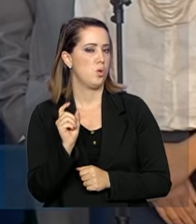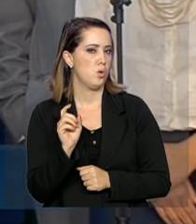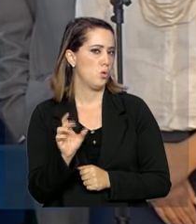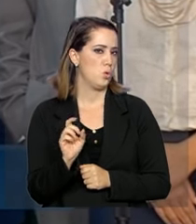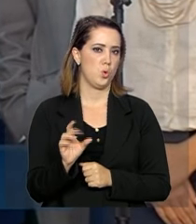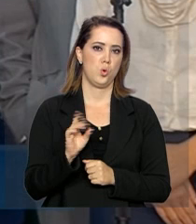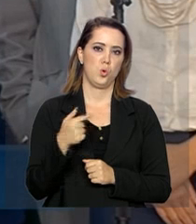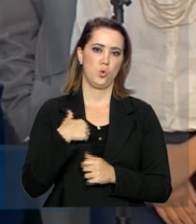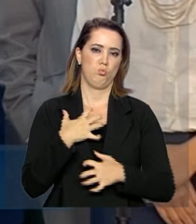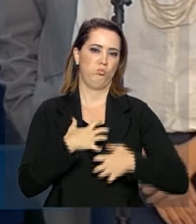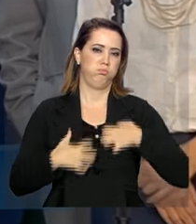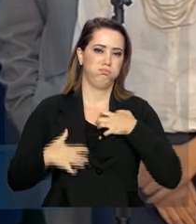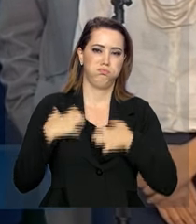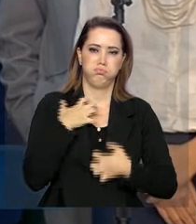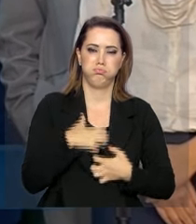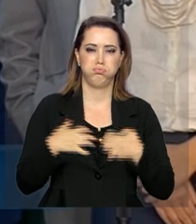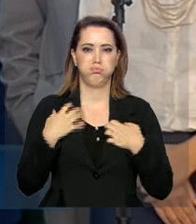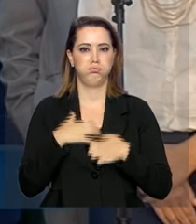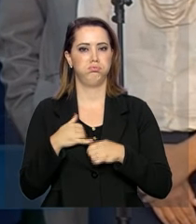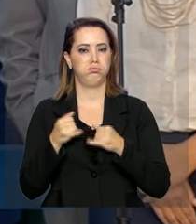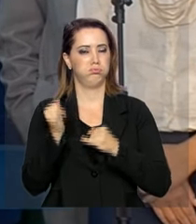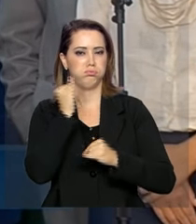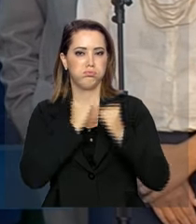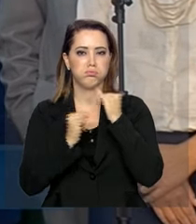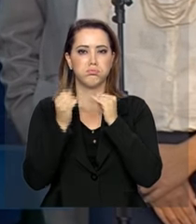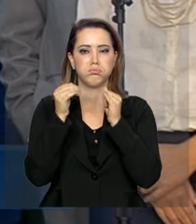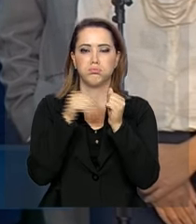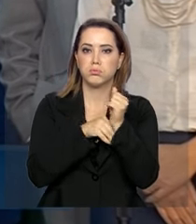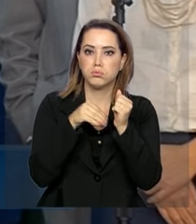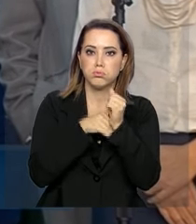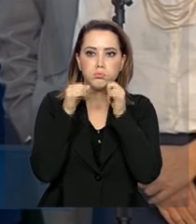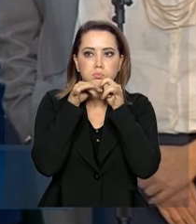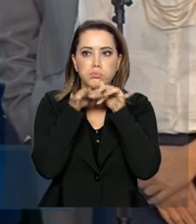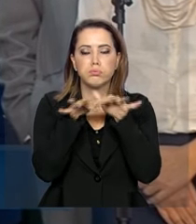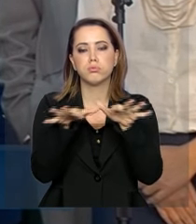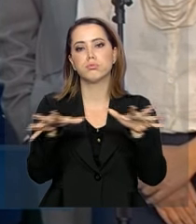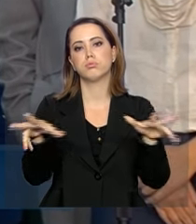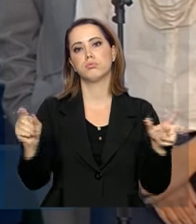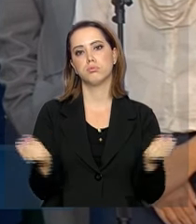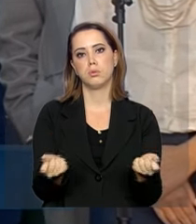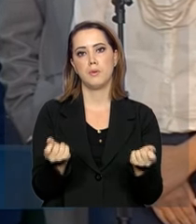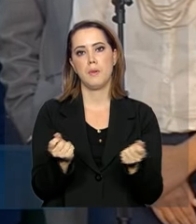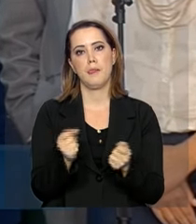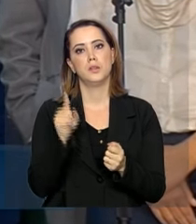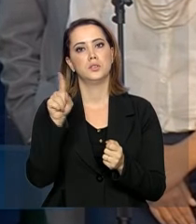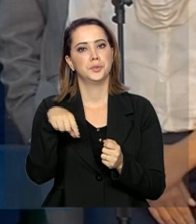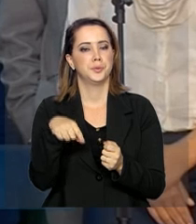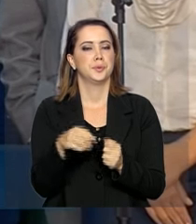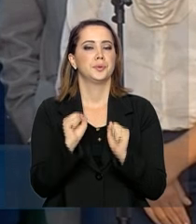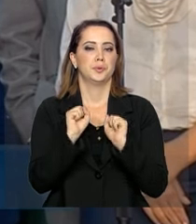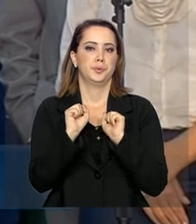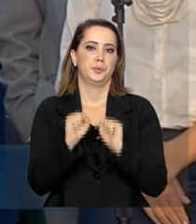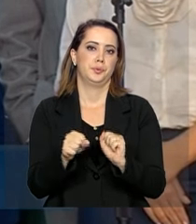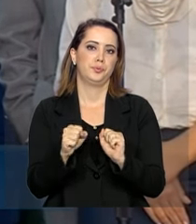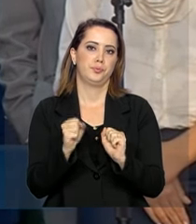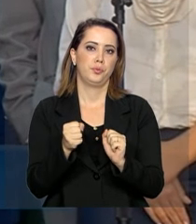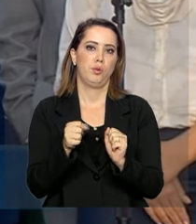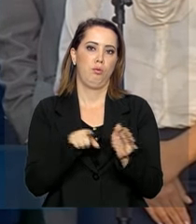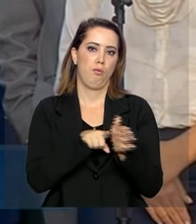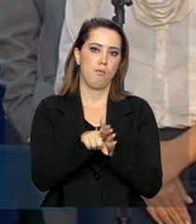meu inconformismo com o vazamento ilegal dos termos de uma hipotética delação